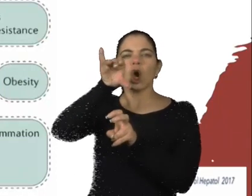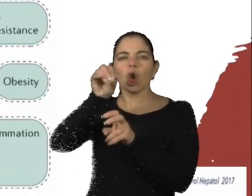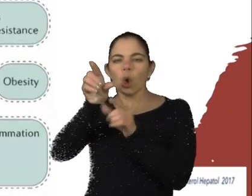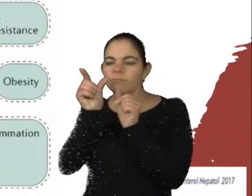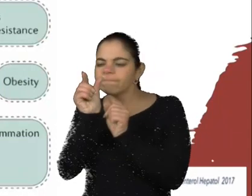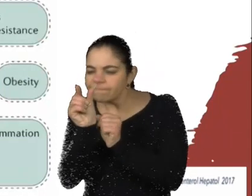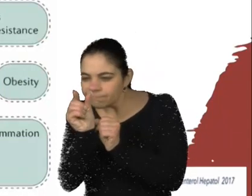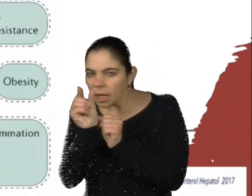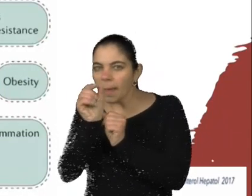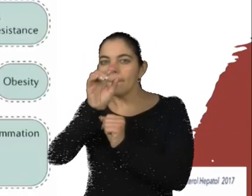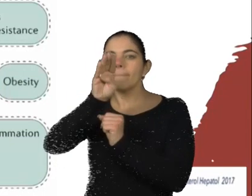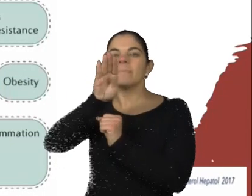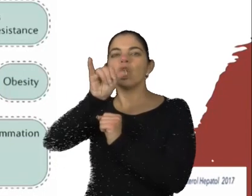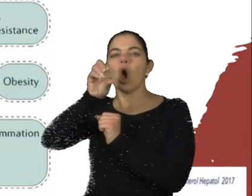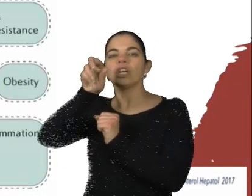intestinal?